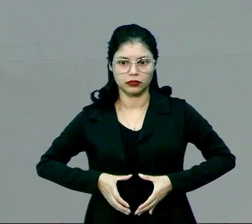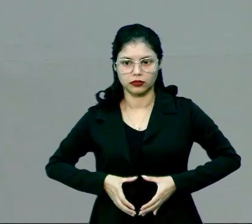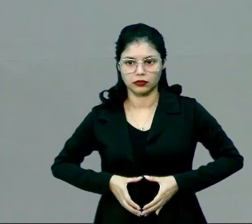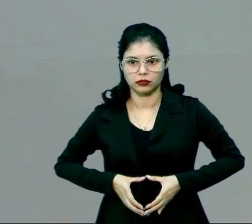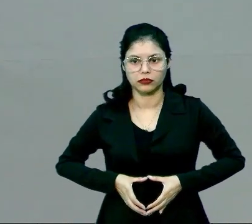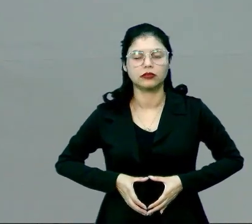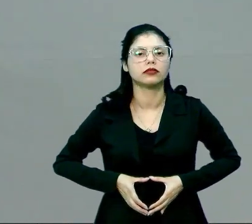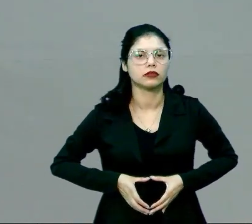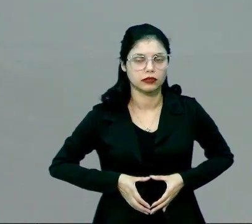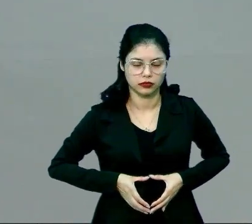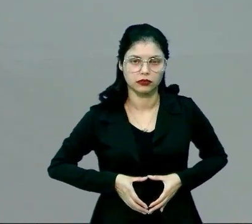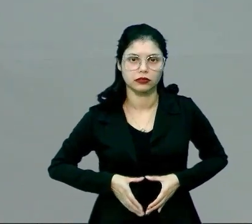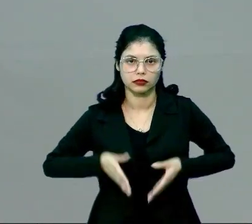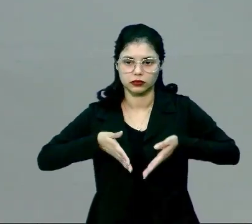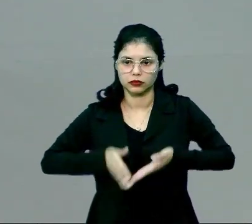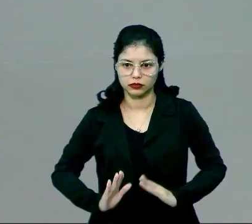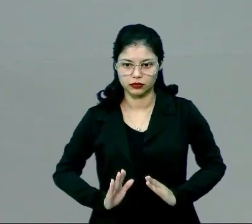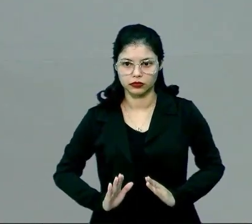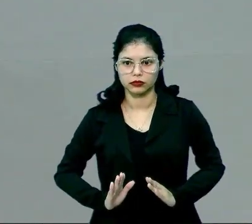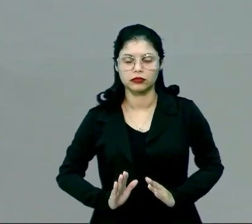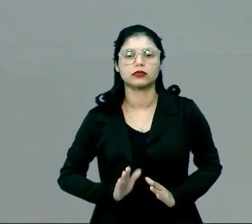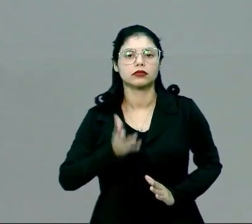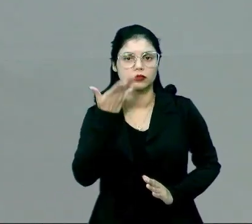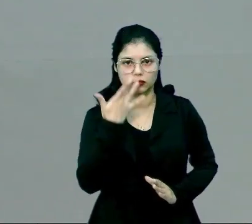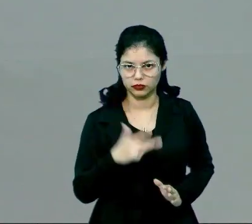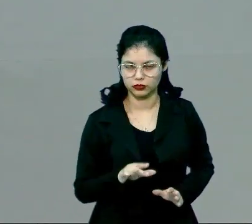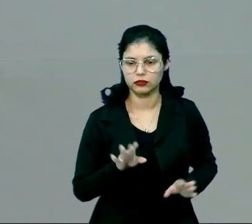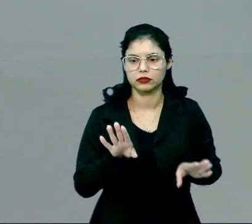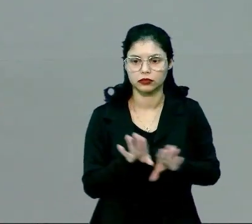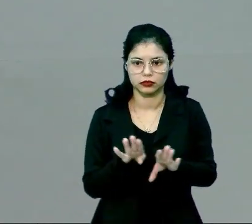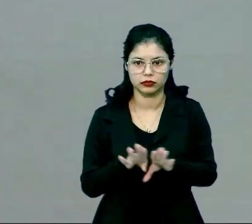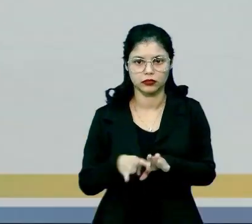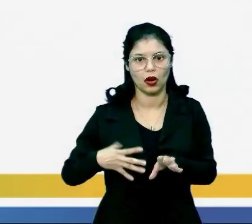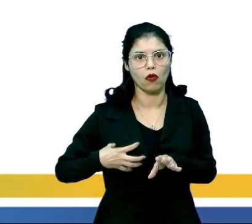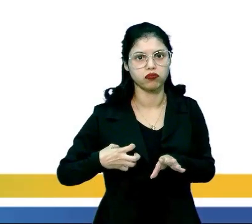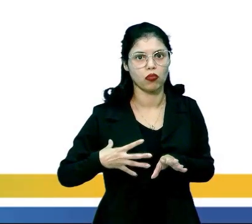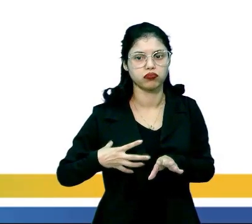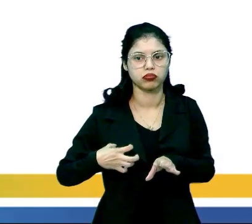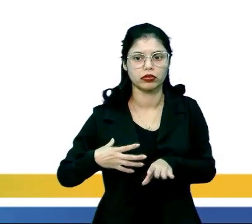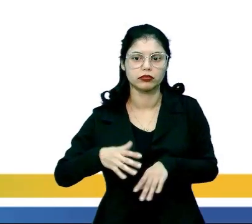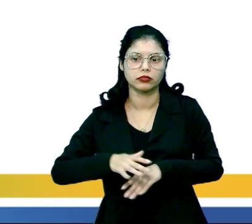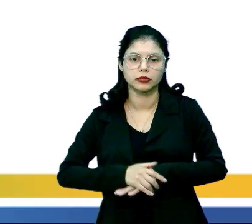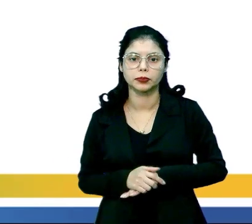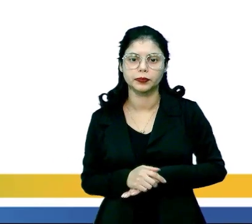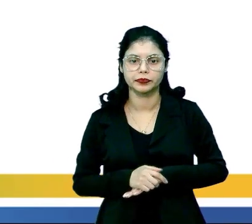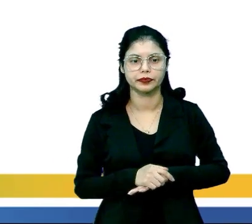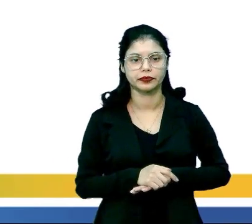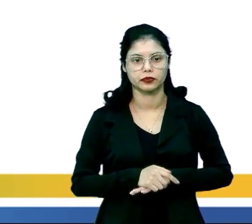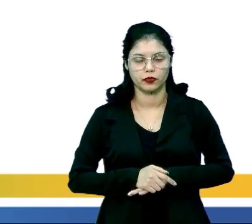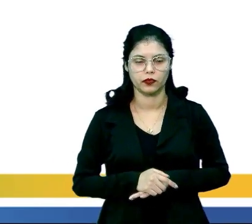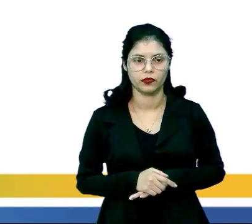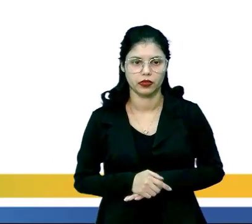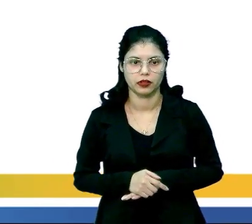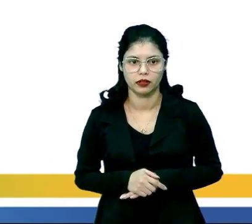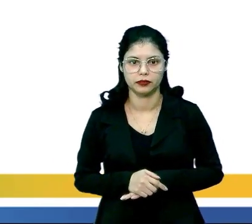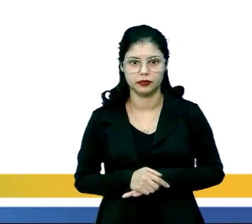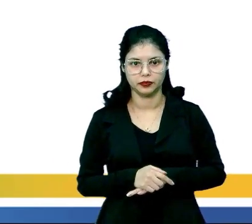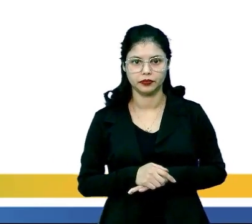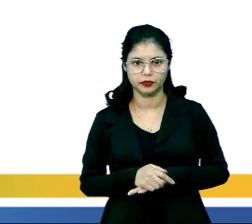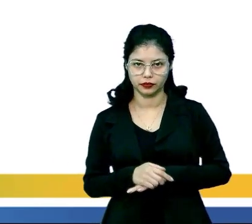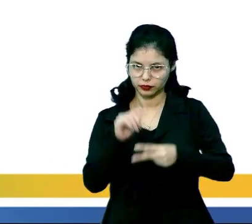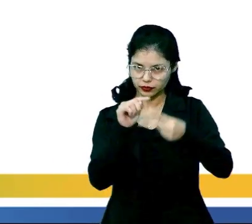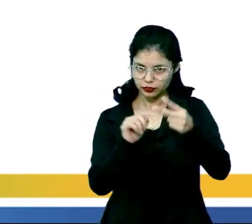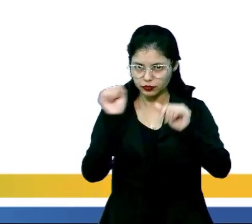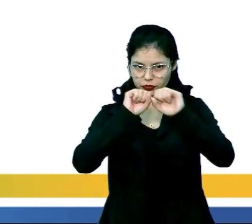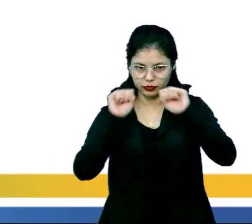momento do parto, também da ejeção do leite materno pelas glândulas mamárias, tá? Então, o hipotálamo aí tá nesses